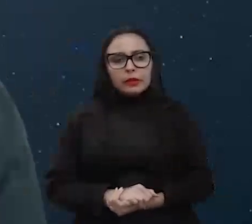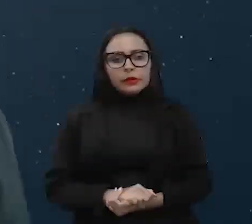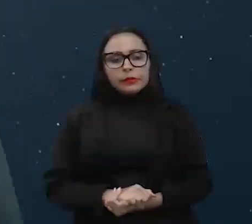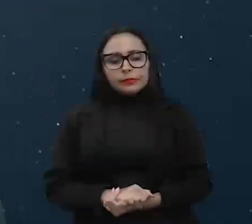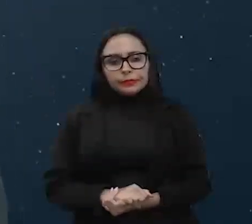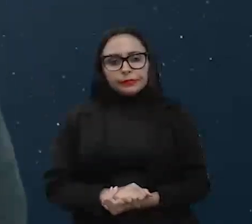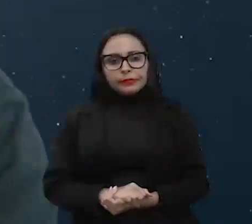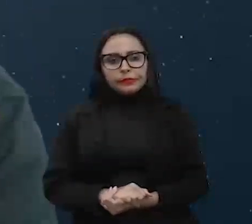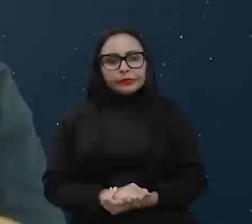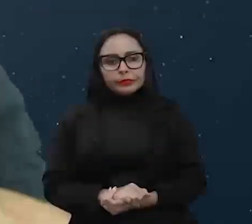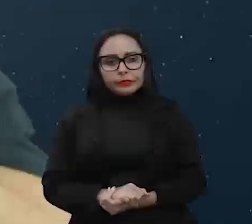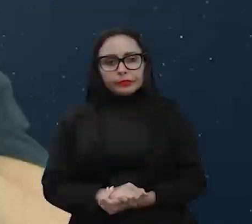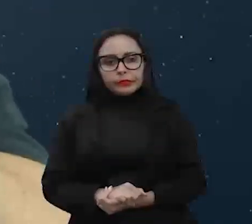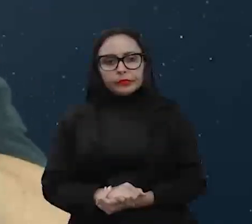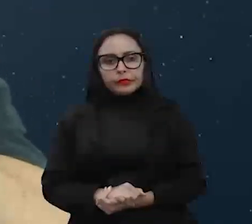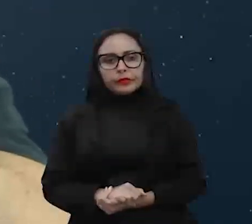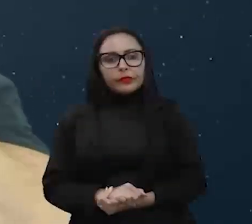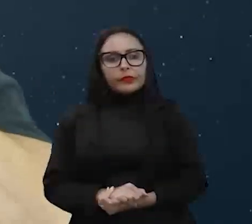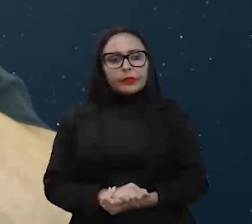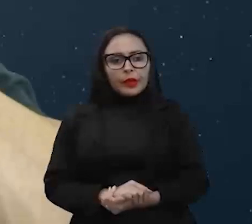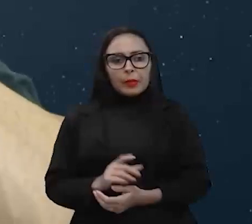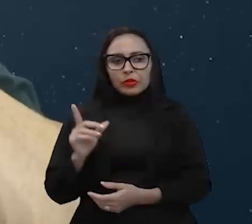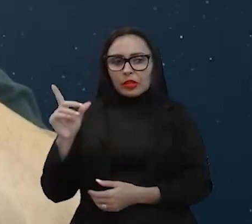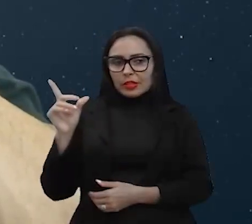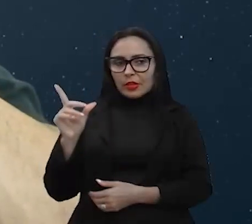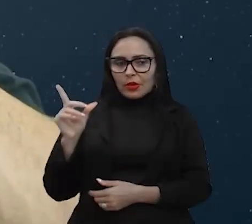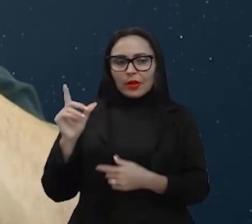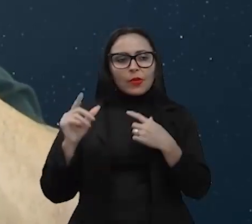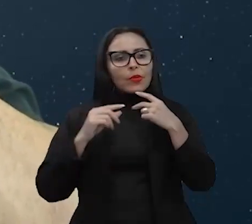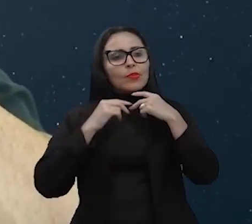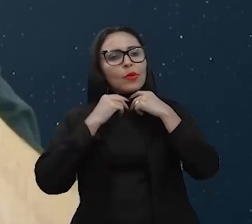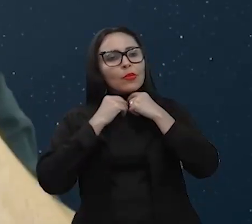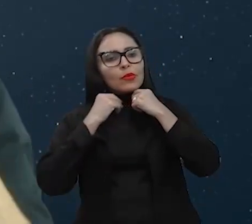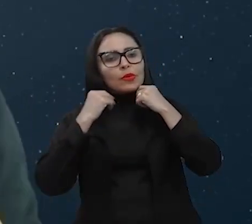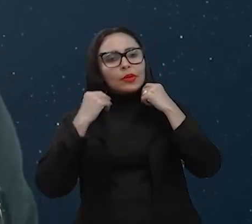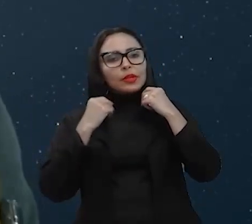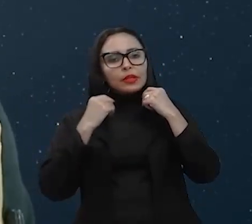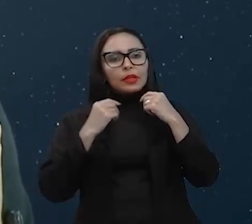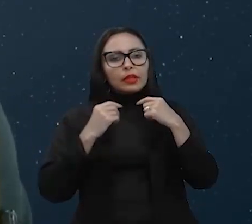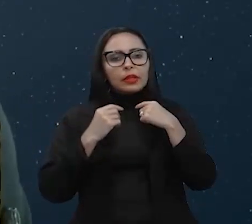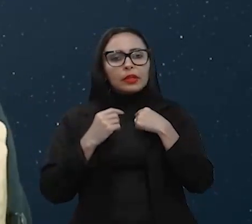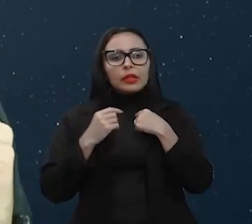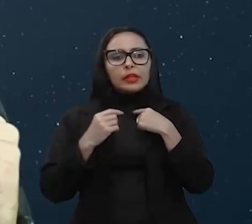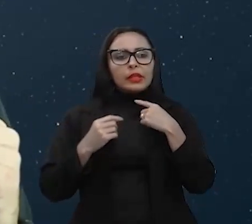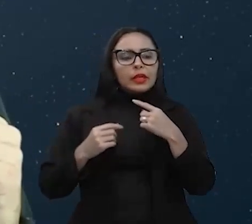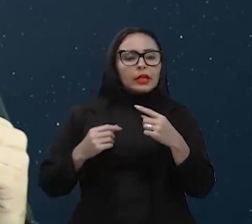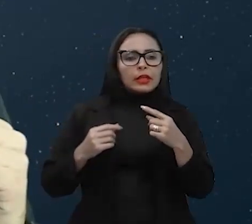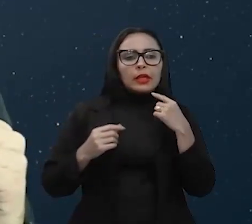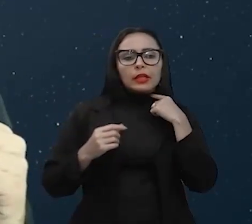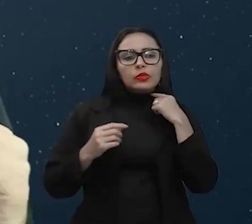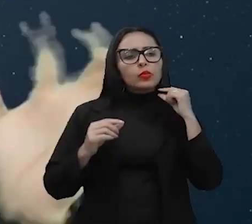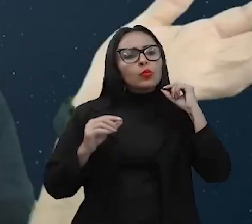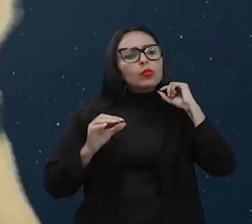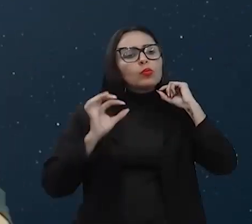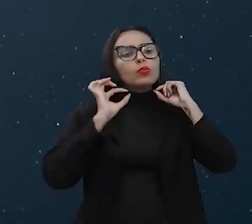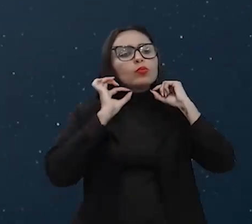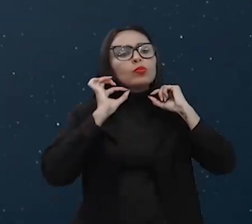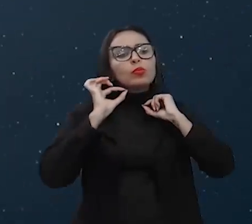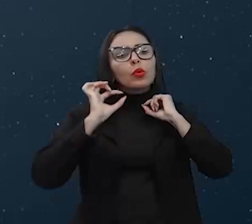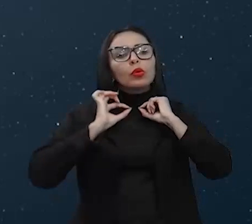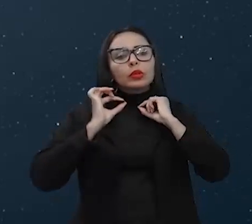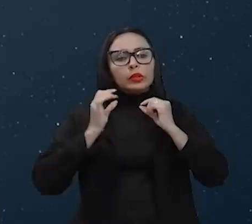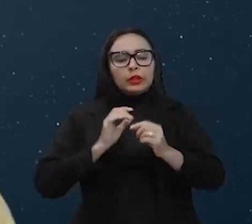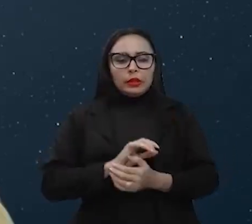são as paratireoides. Imagina uma gravatinha borboleta aqui, que é a tireoide. E as bolinhas na gravata borboleta, que são